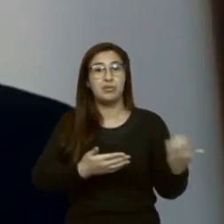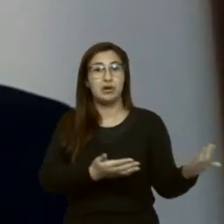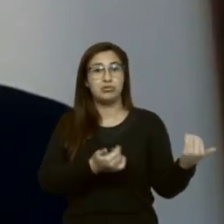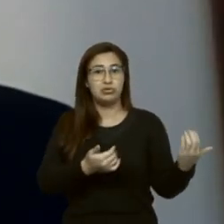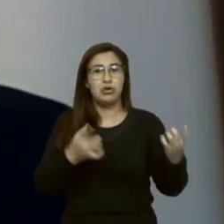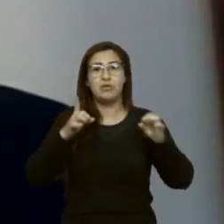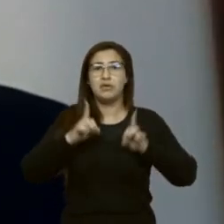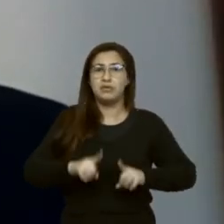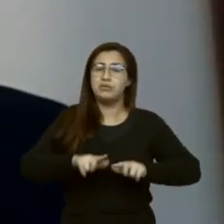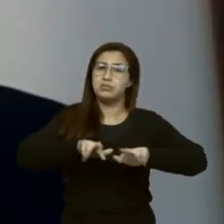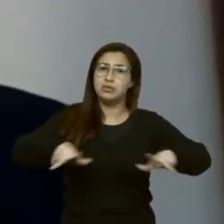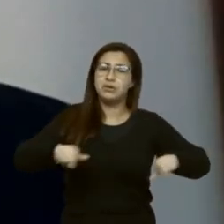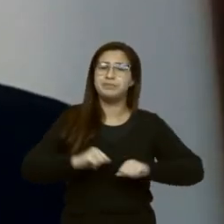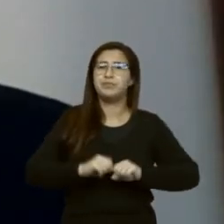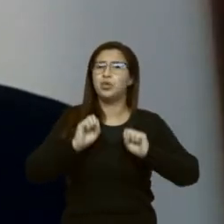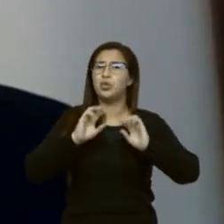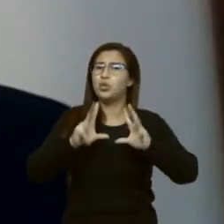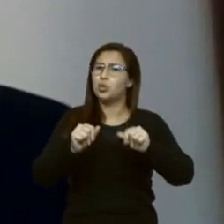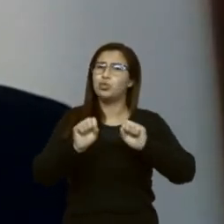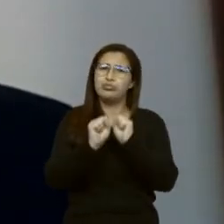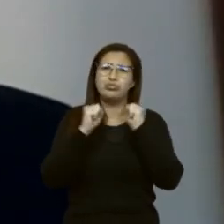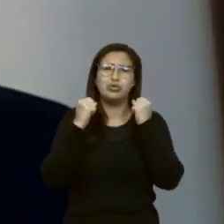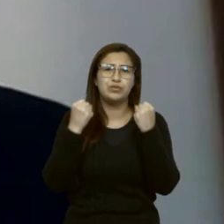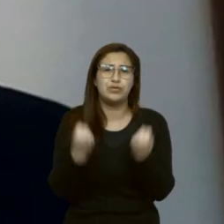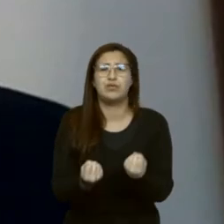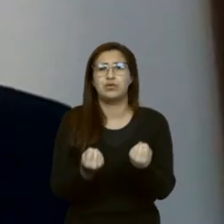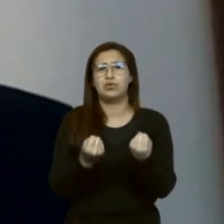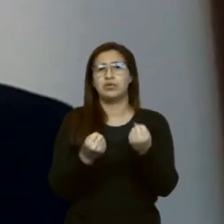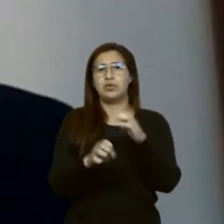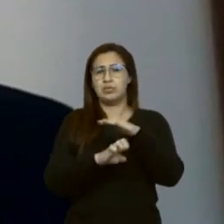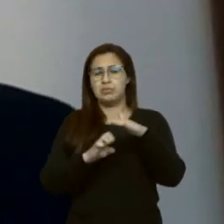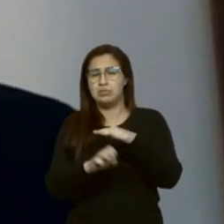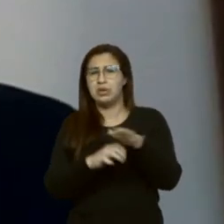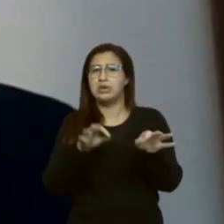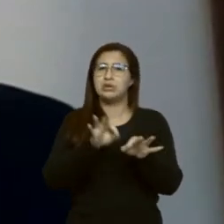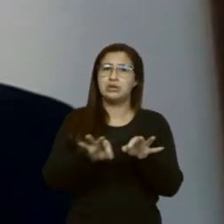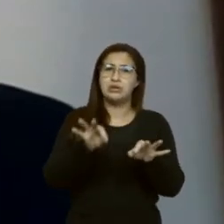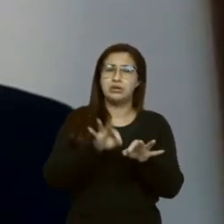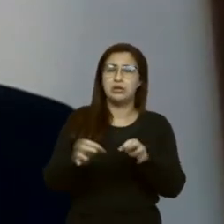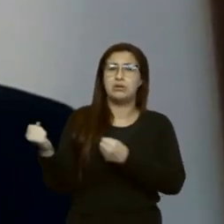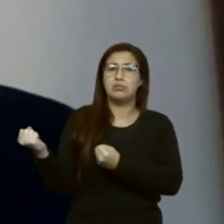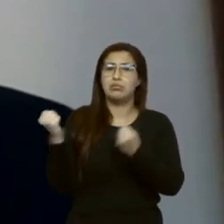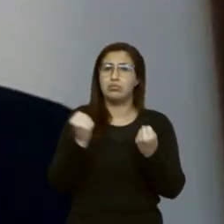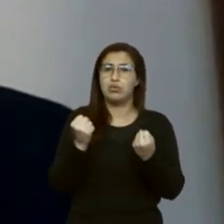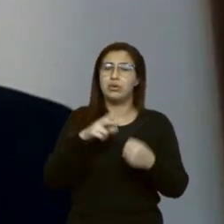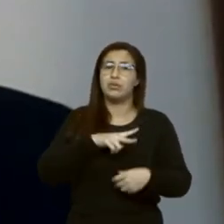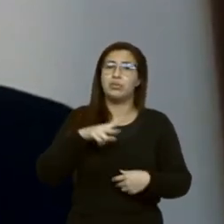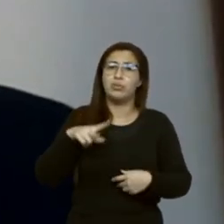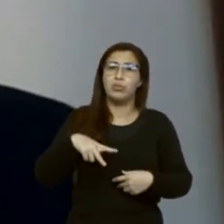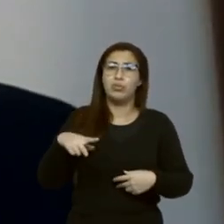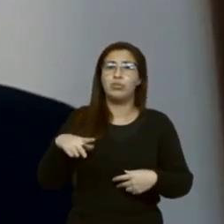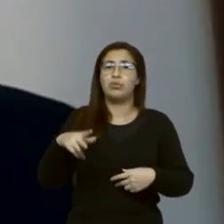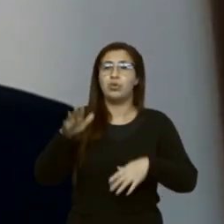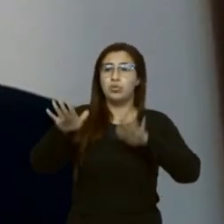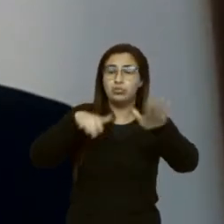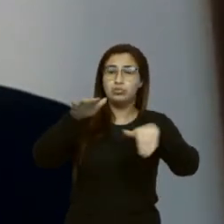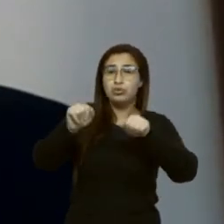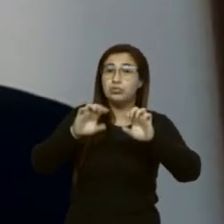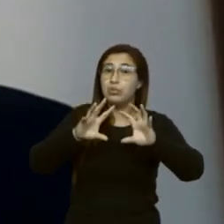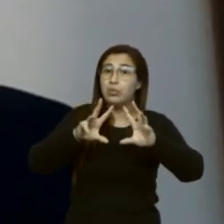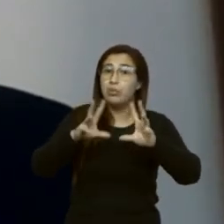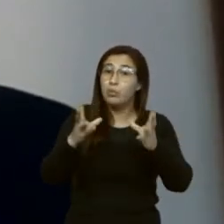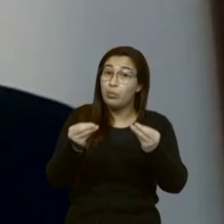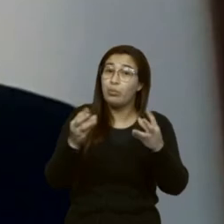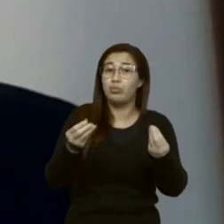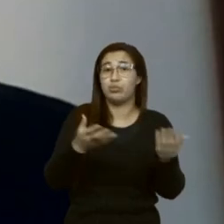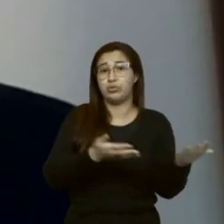esforço envolvendo empresas, entidades e poder público para completar todas as vagas. É preciso que o